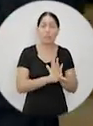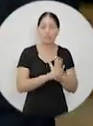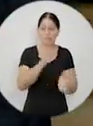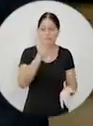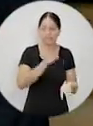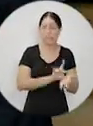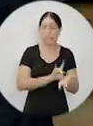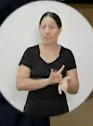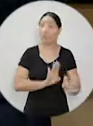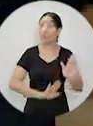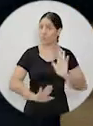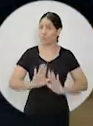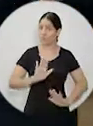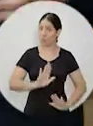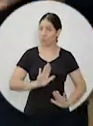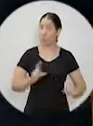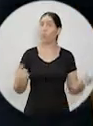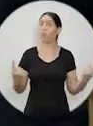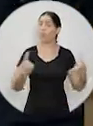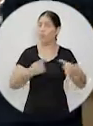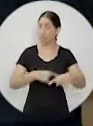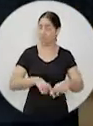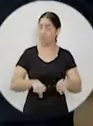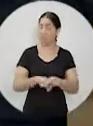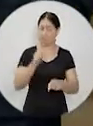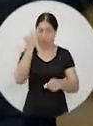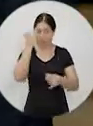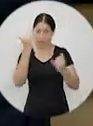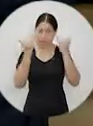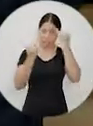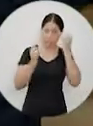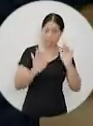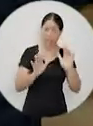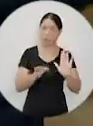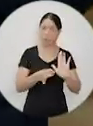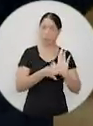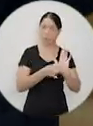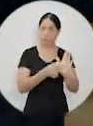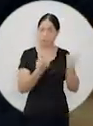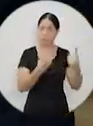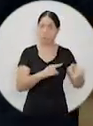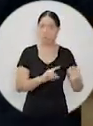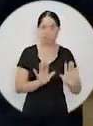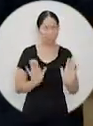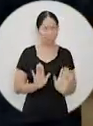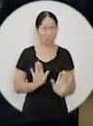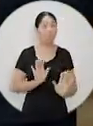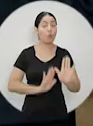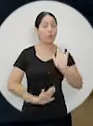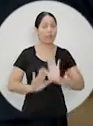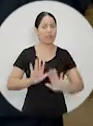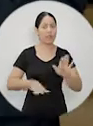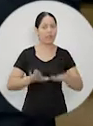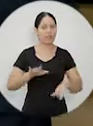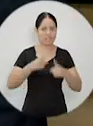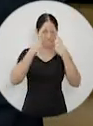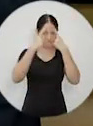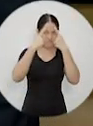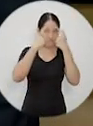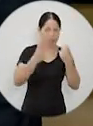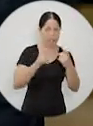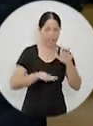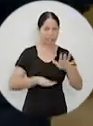jornalismo verdadeiro, com cuidado, com contraditório, ouvindo as partes, não acusando, cuidado com aquilo que tem um conteúdo